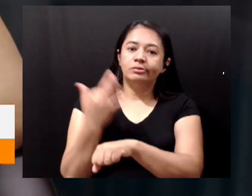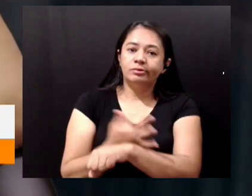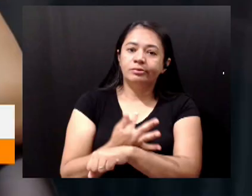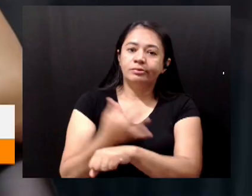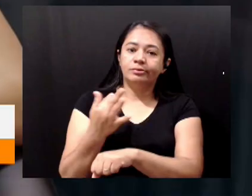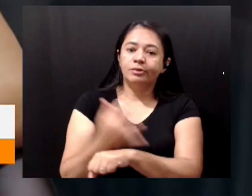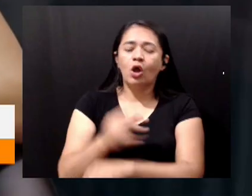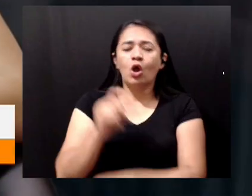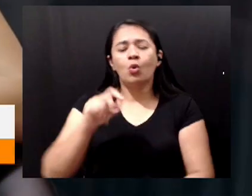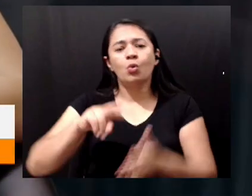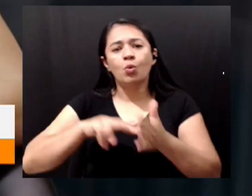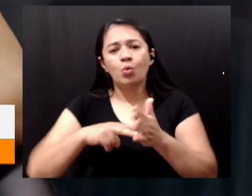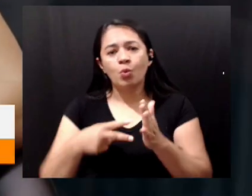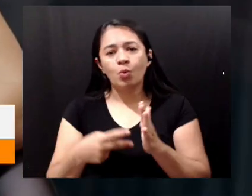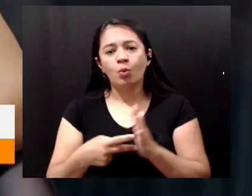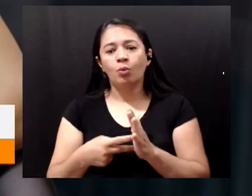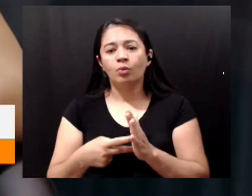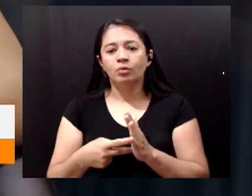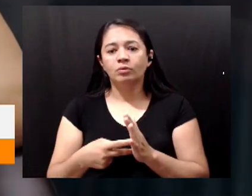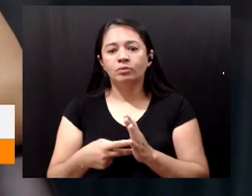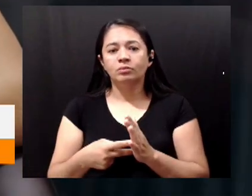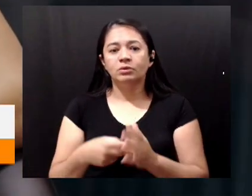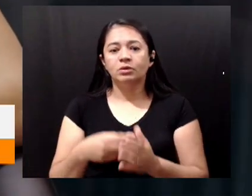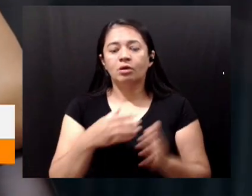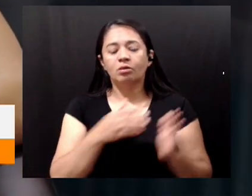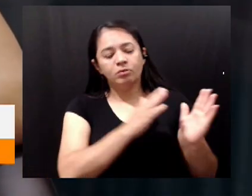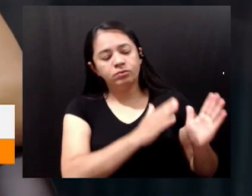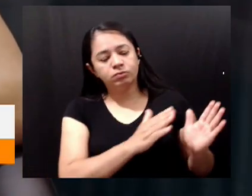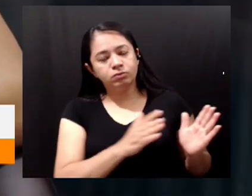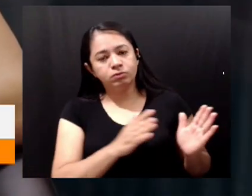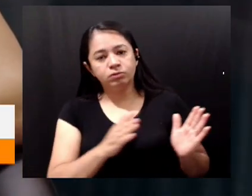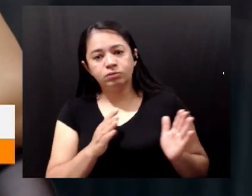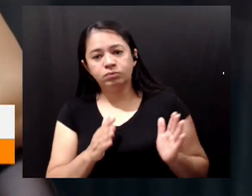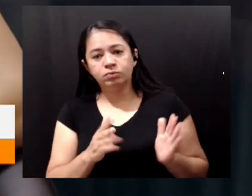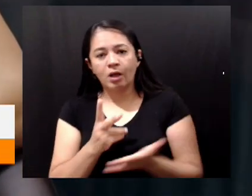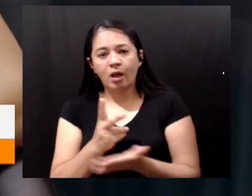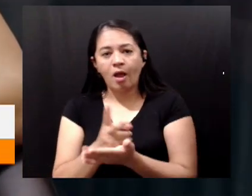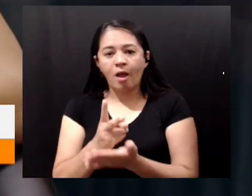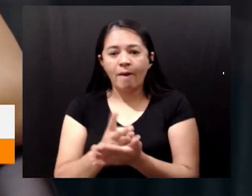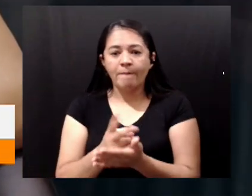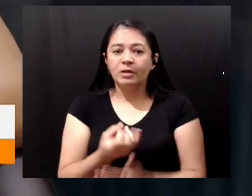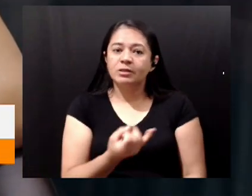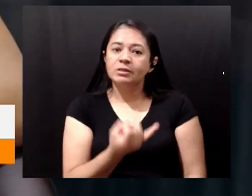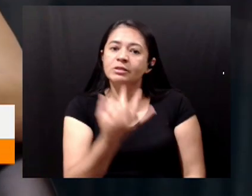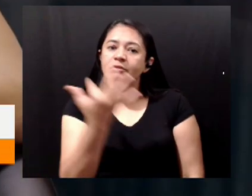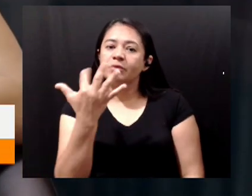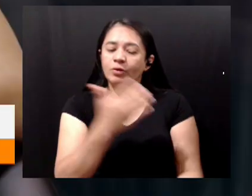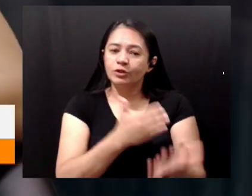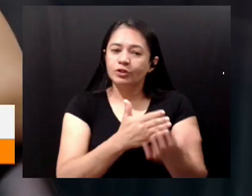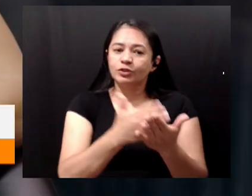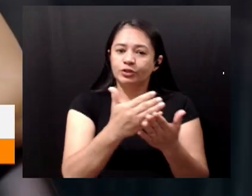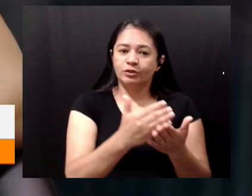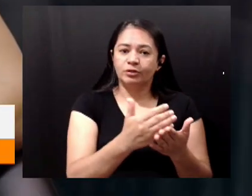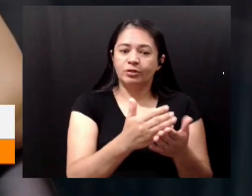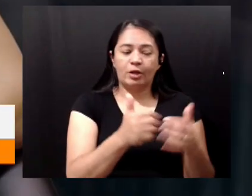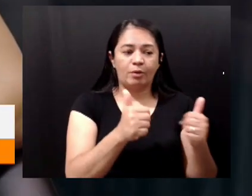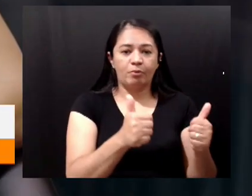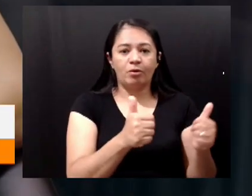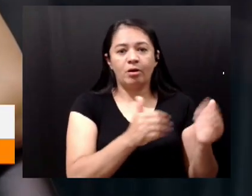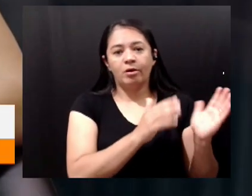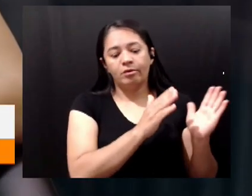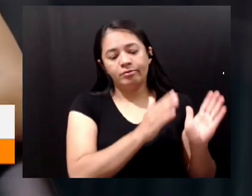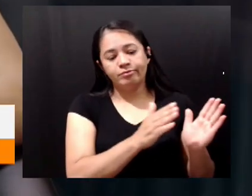tolerância? Com o passar do tempo, aquela mesma dose que a pessoa tomava inicialmente, que fazia efeito, ela deixa de fazer